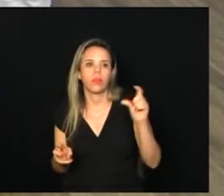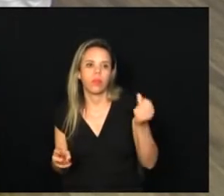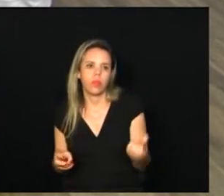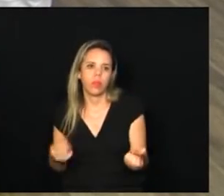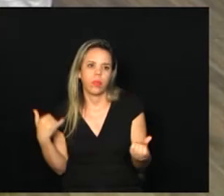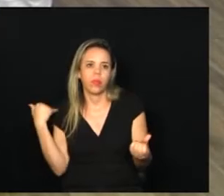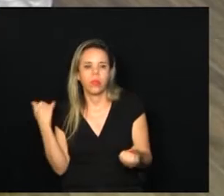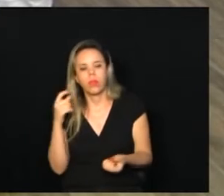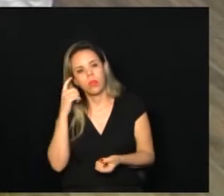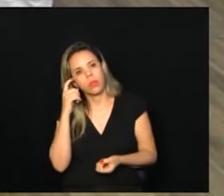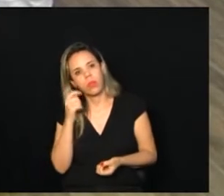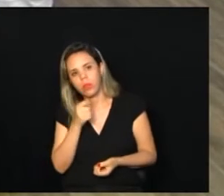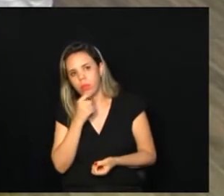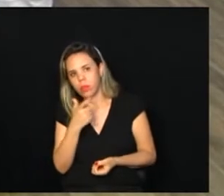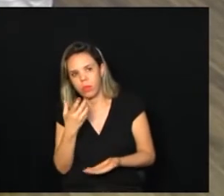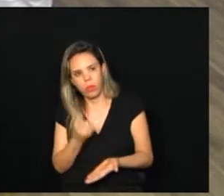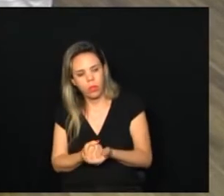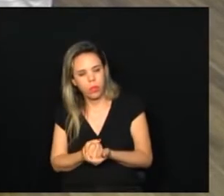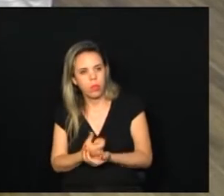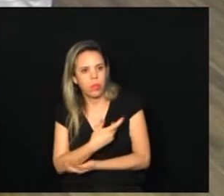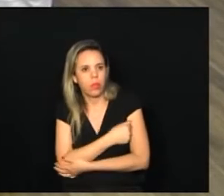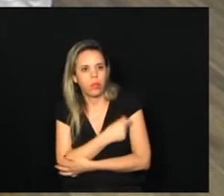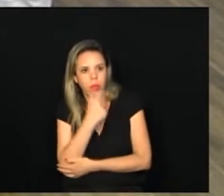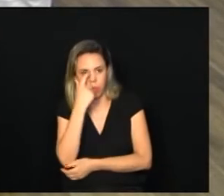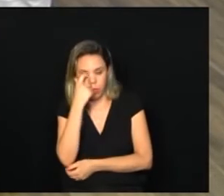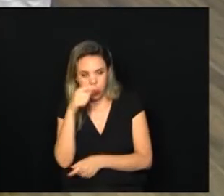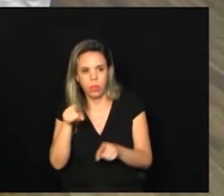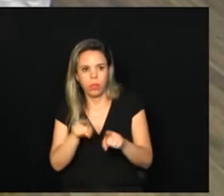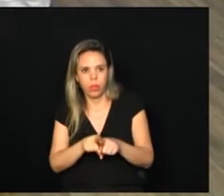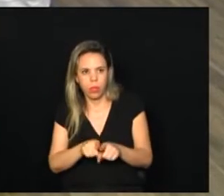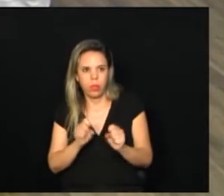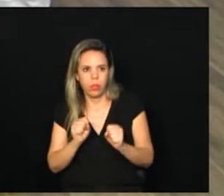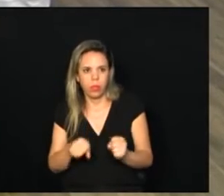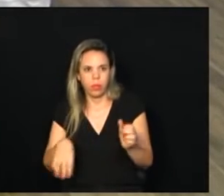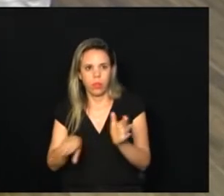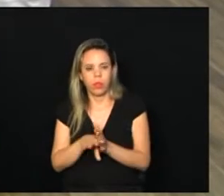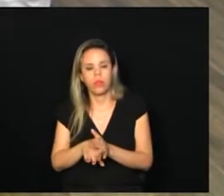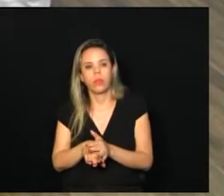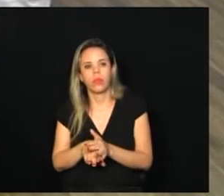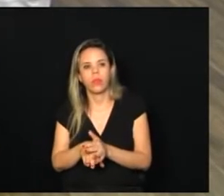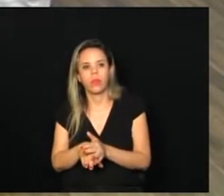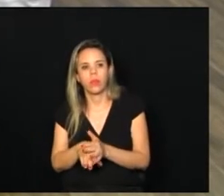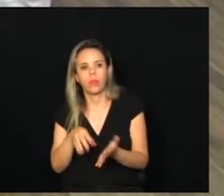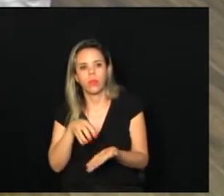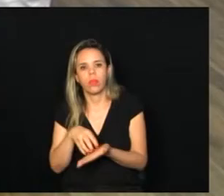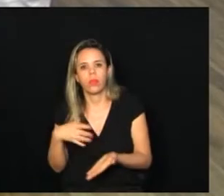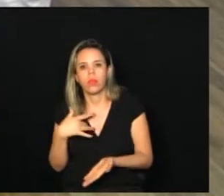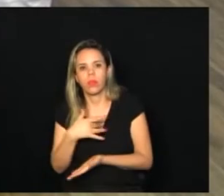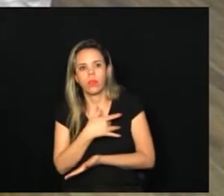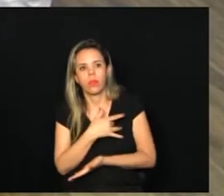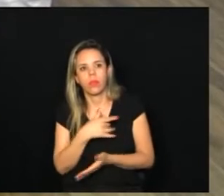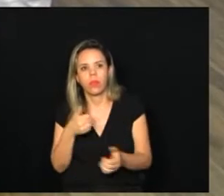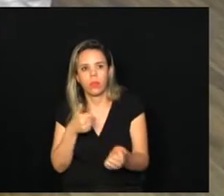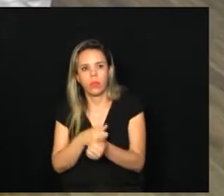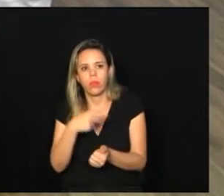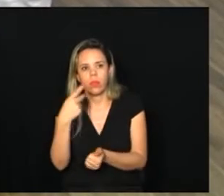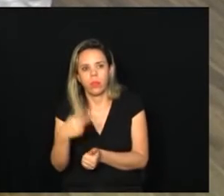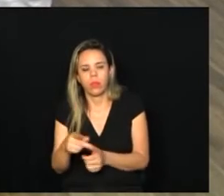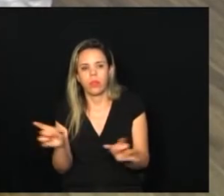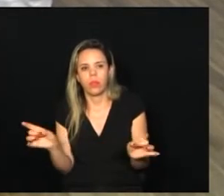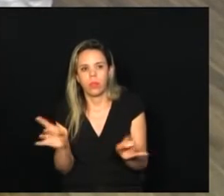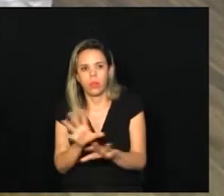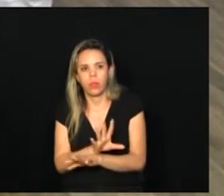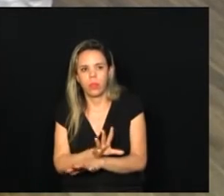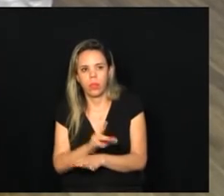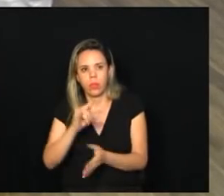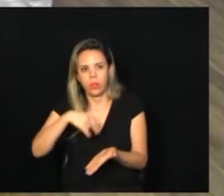16 anos e ainda não recebeu o imunizante? Também pode chegar neste centro de saúde próximo ao término,